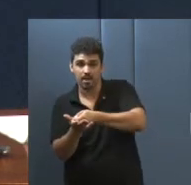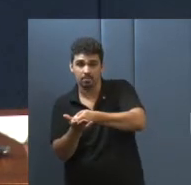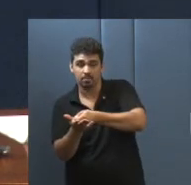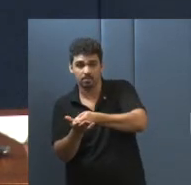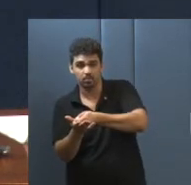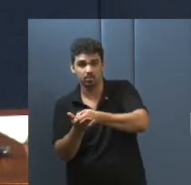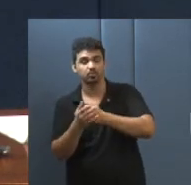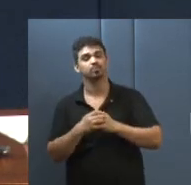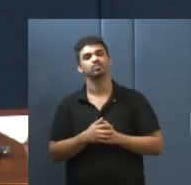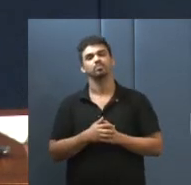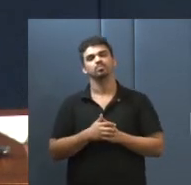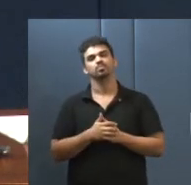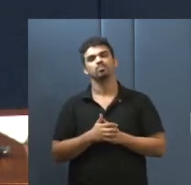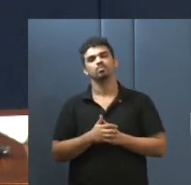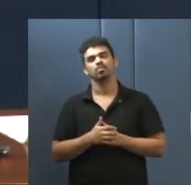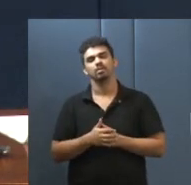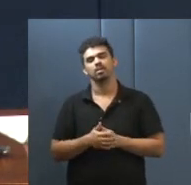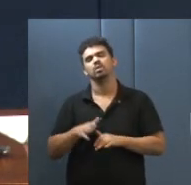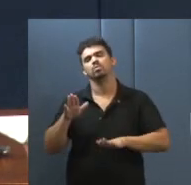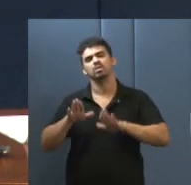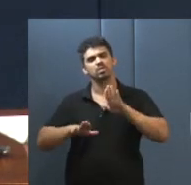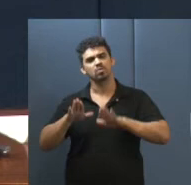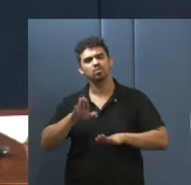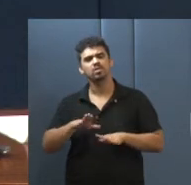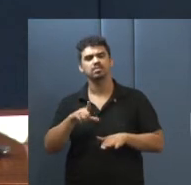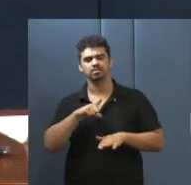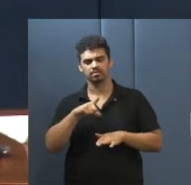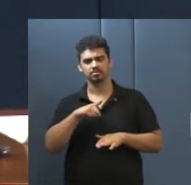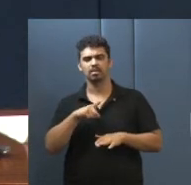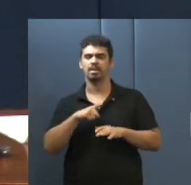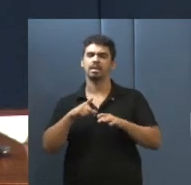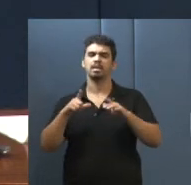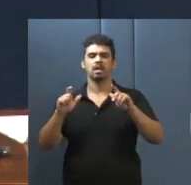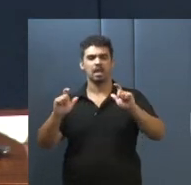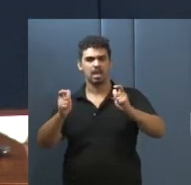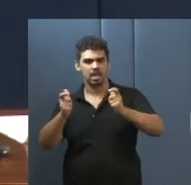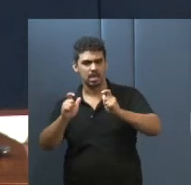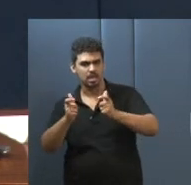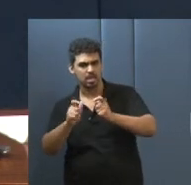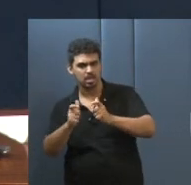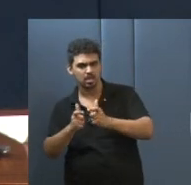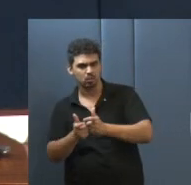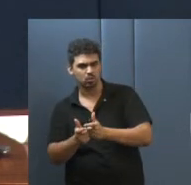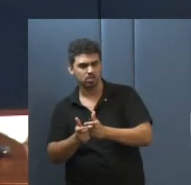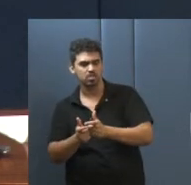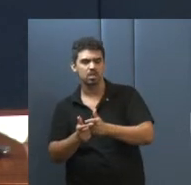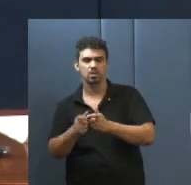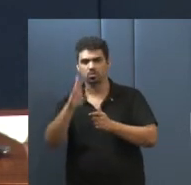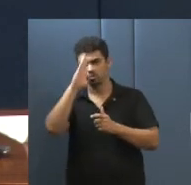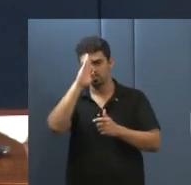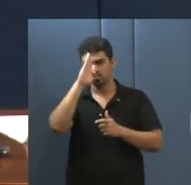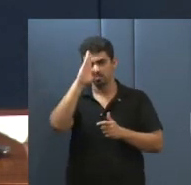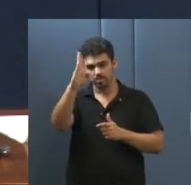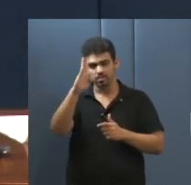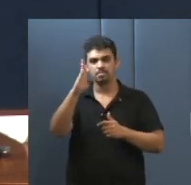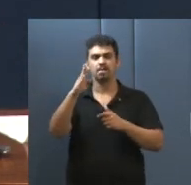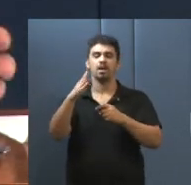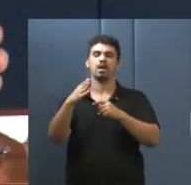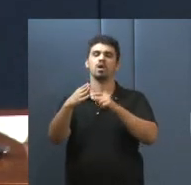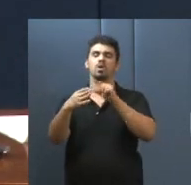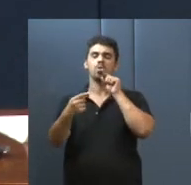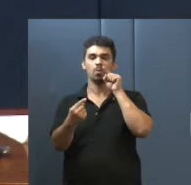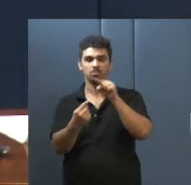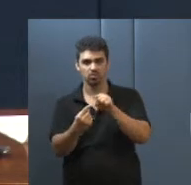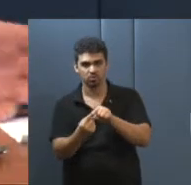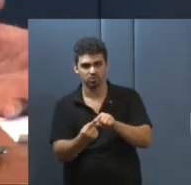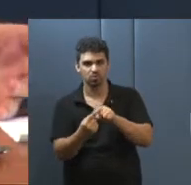haja assim, um componente de redução do principal, um componente de alongamento